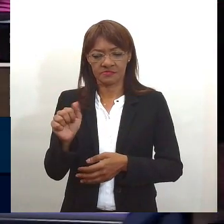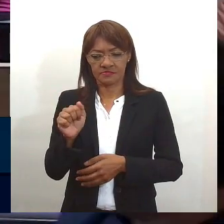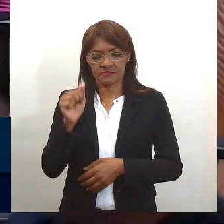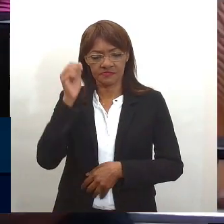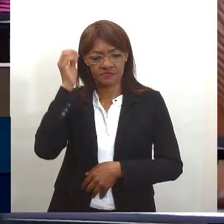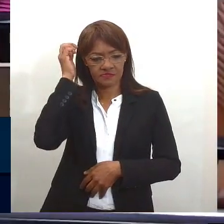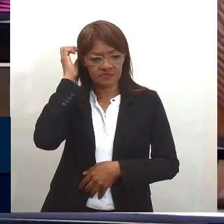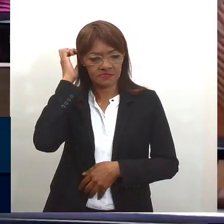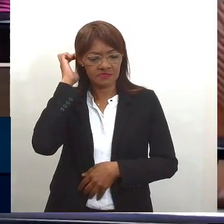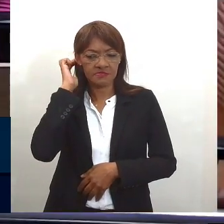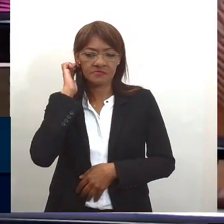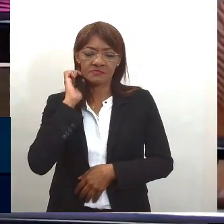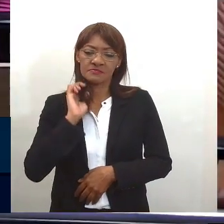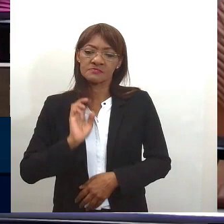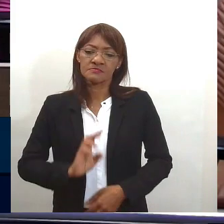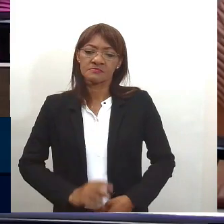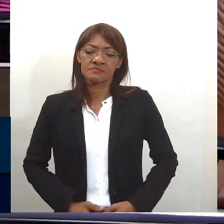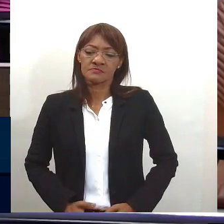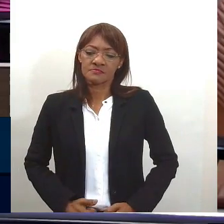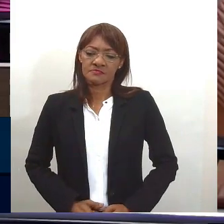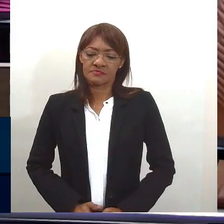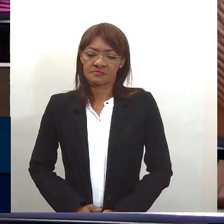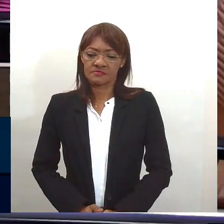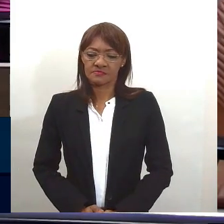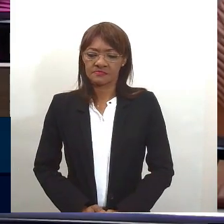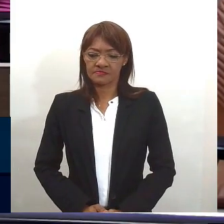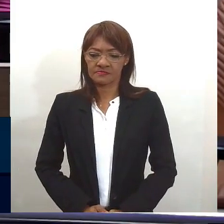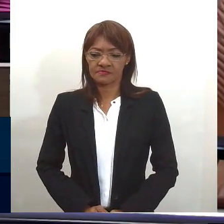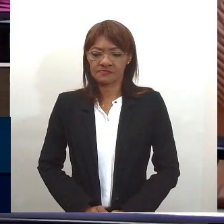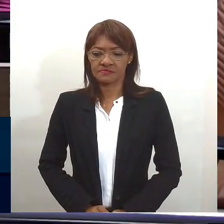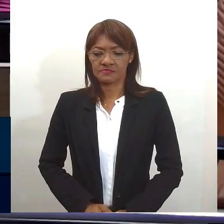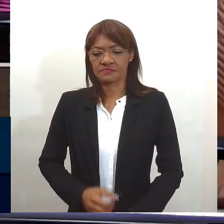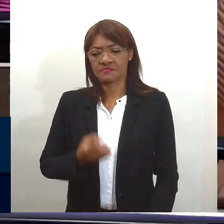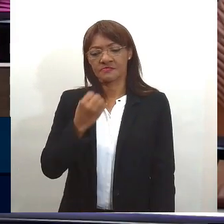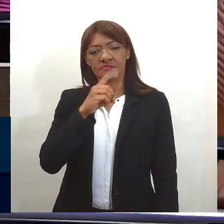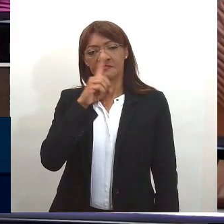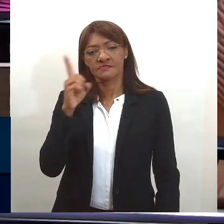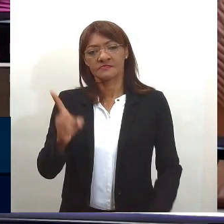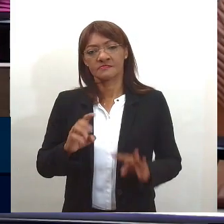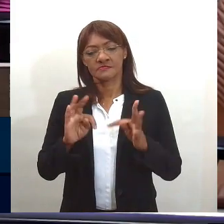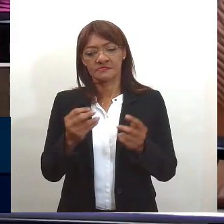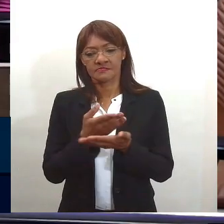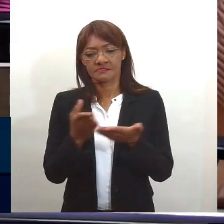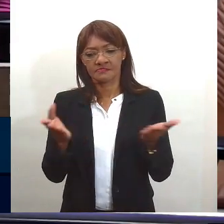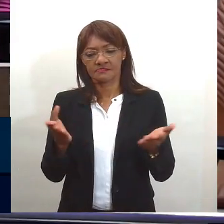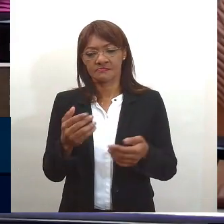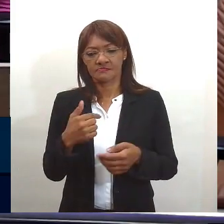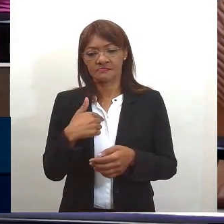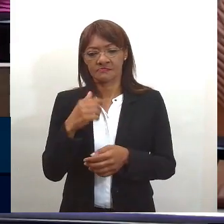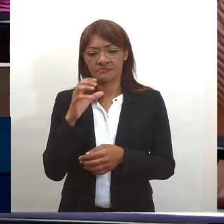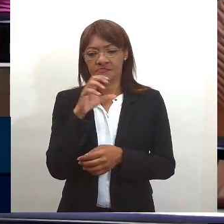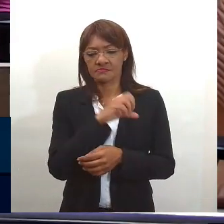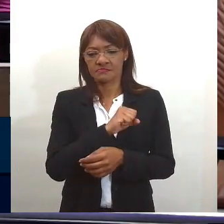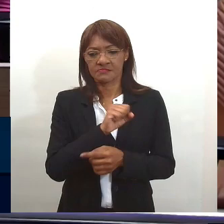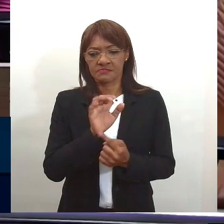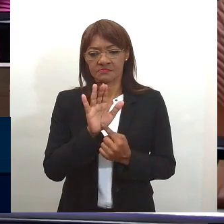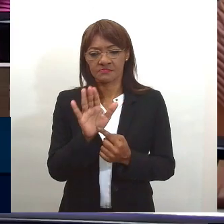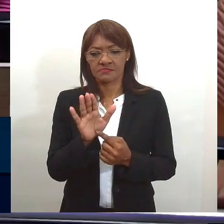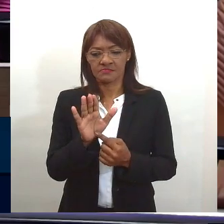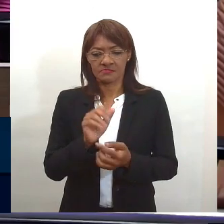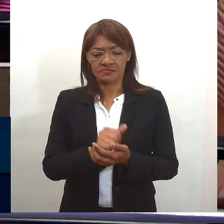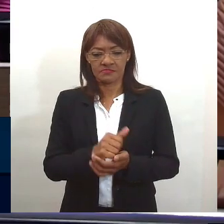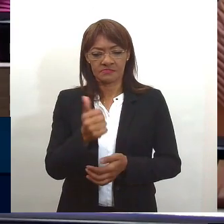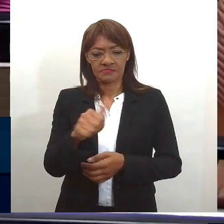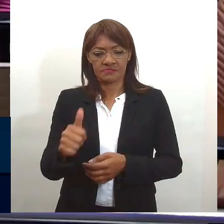Obrigado, deputado. Bom dia a todos. Serei bem breve na apresentação de avaliação de cumprimento de metas fiscais do terceiro